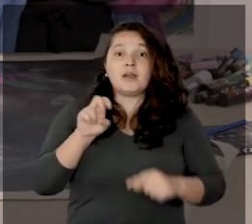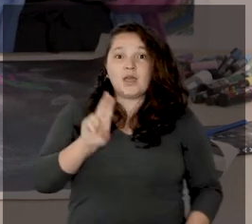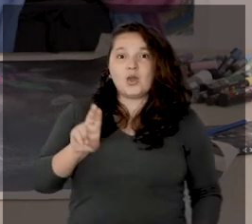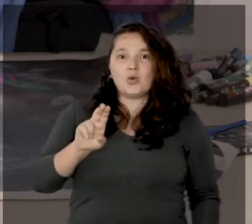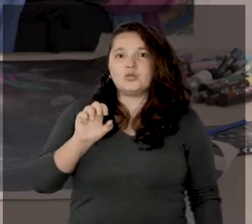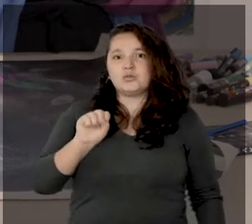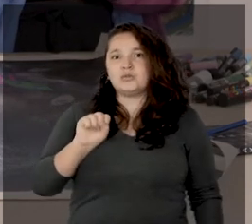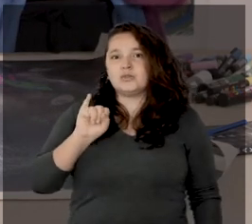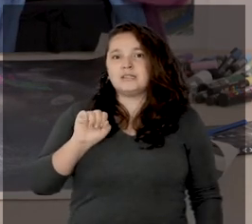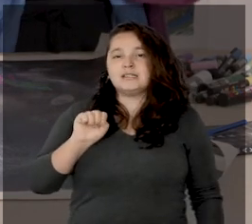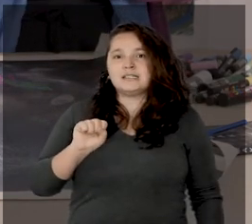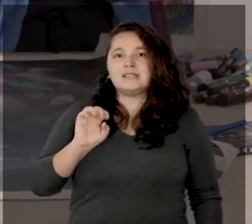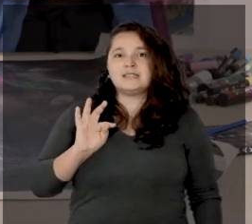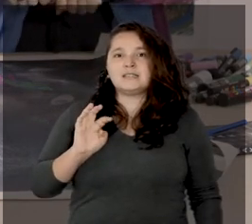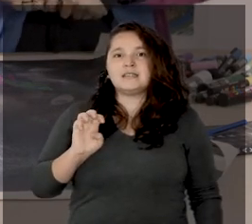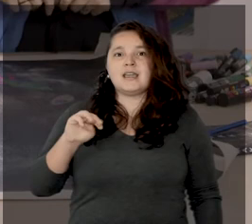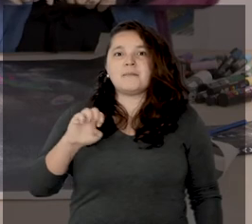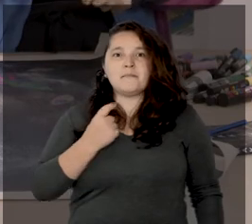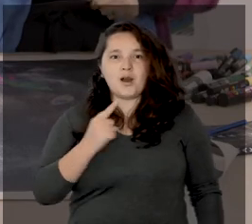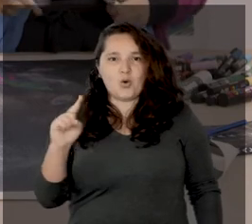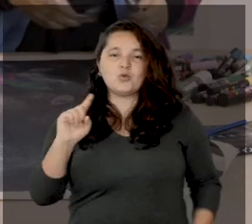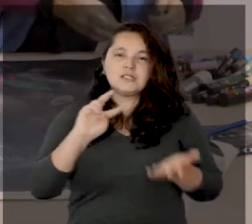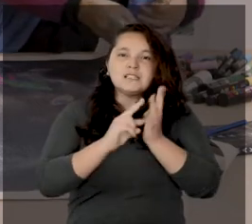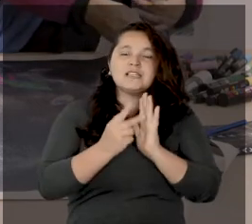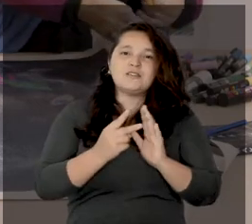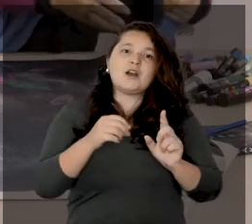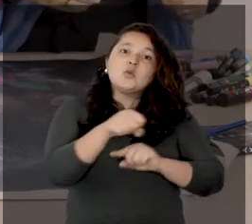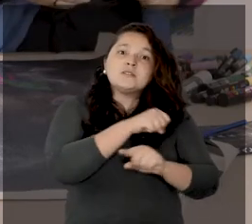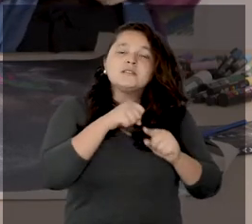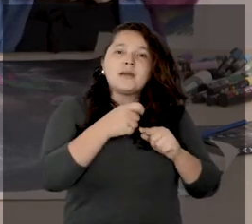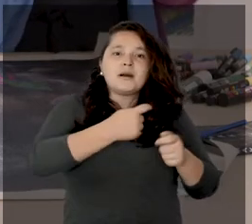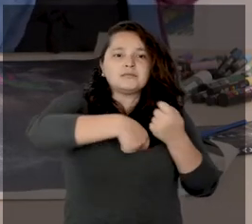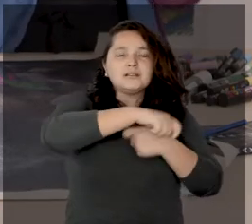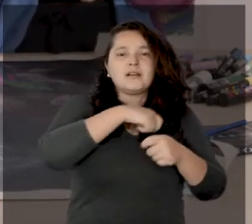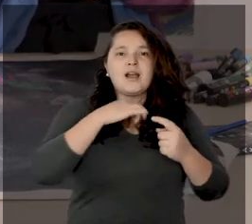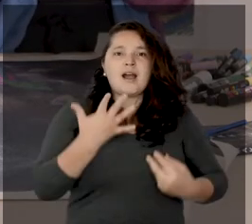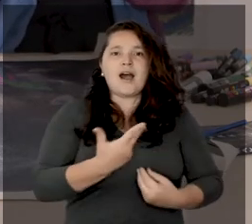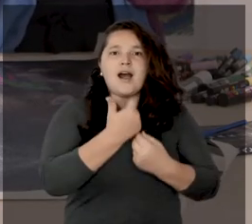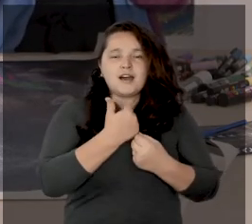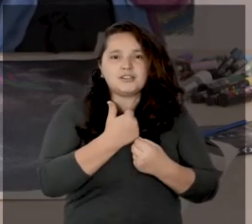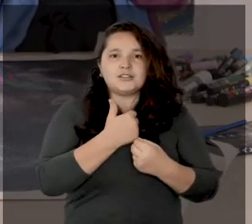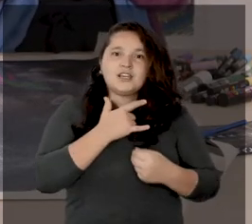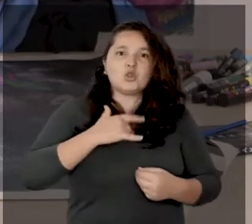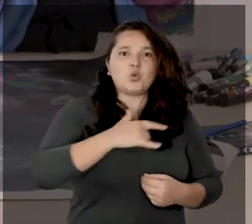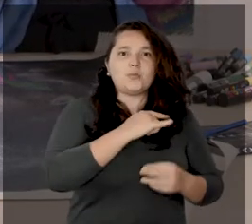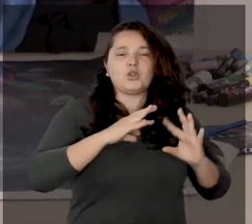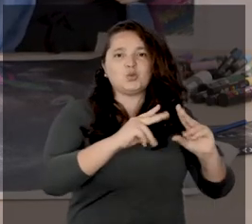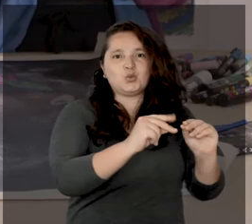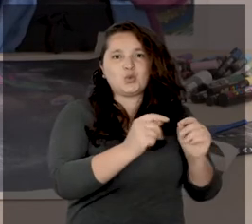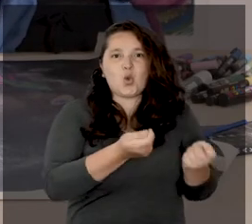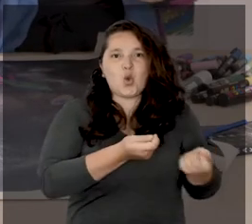europeizado, dominante, né? Então eu digo, olha, né, os povos indígenas têm seus próprios sistemas de arte, não exatamente com essa